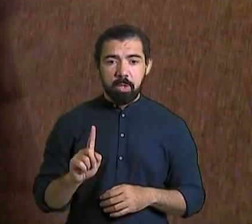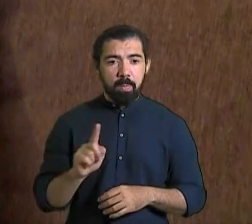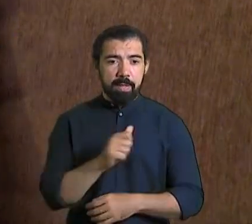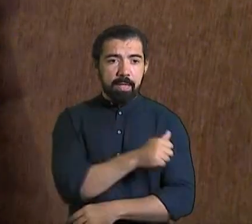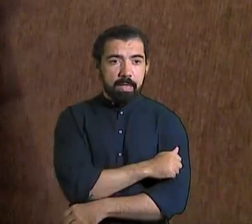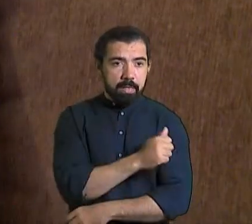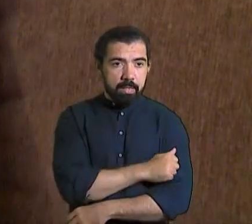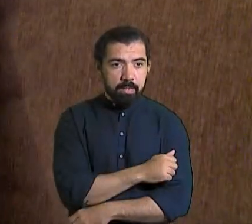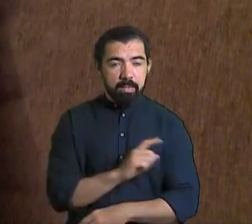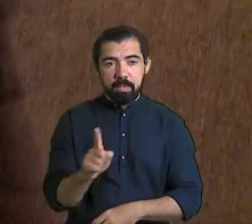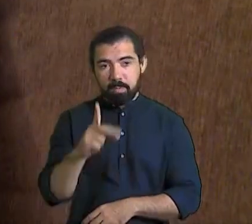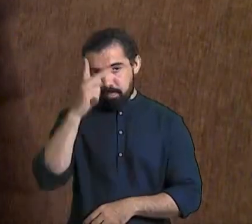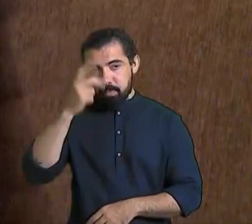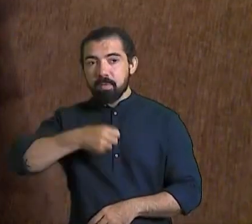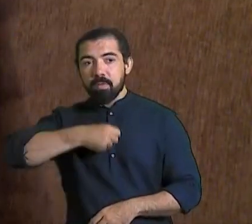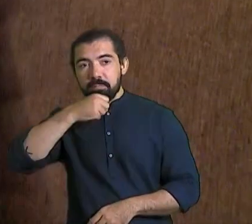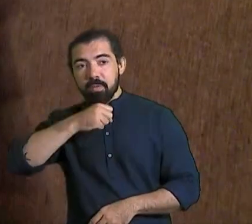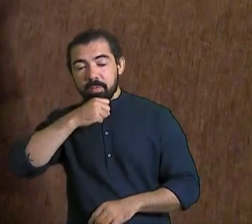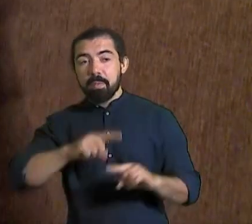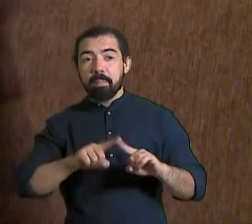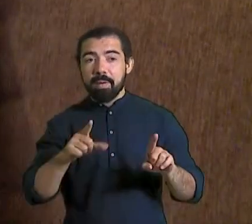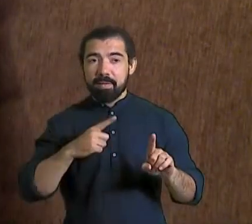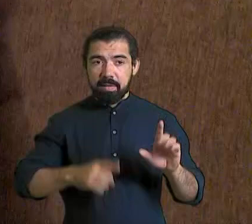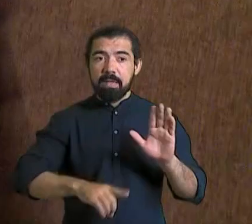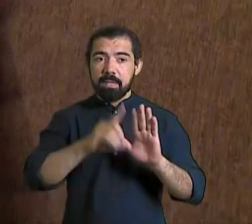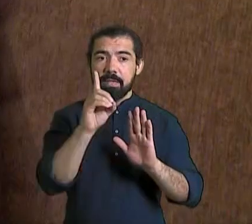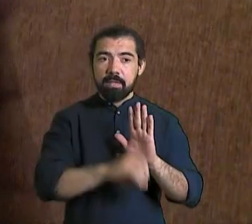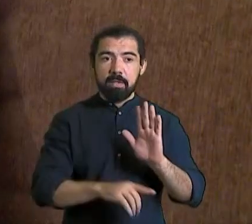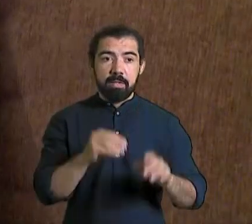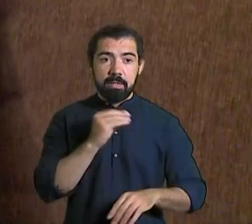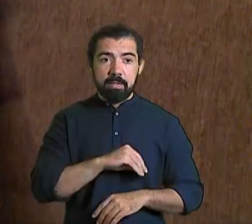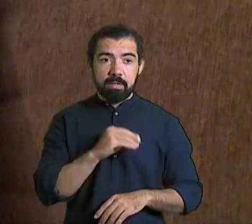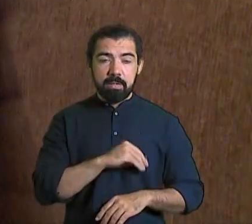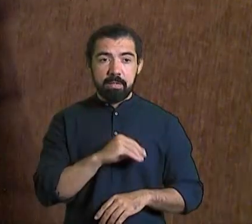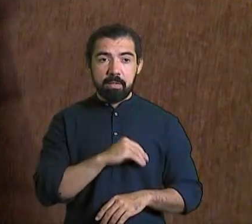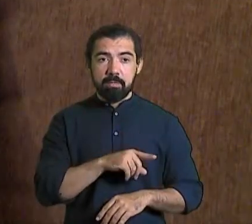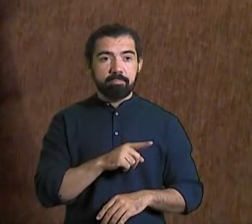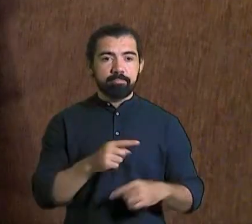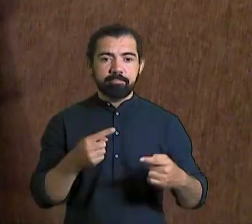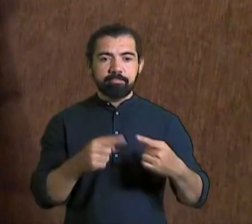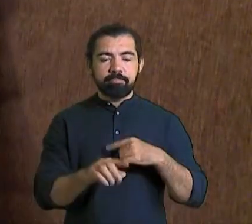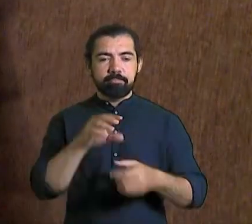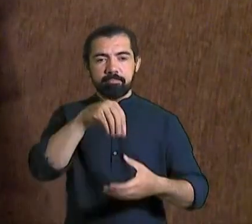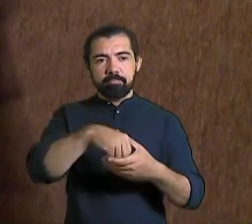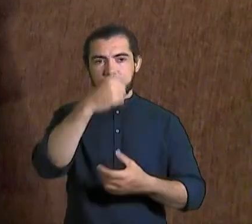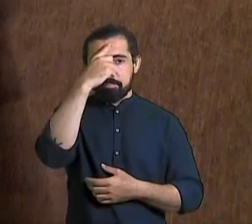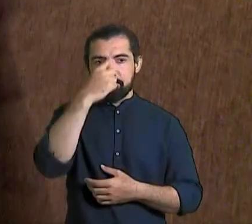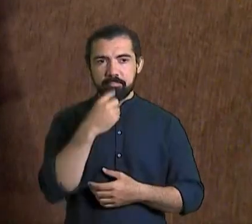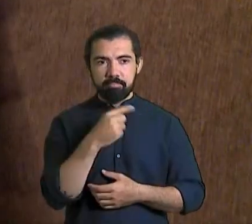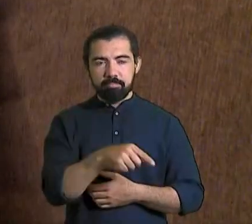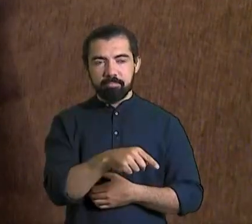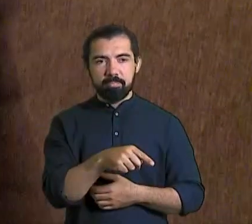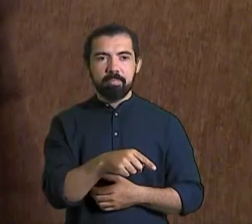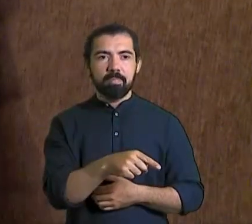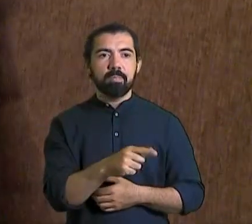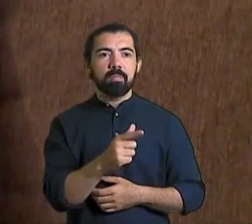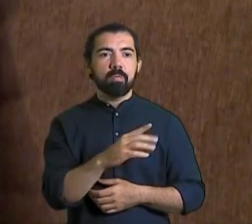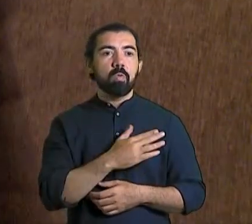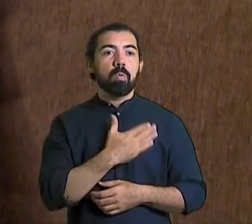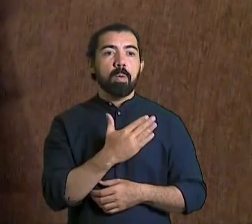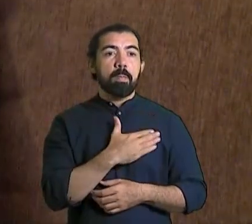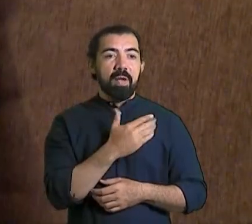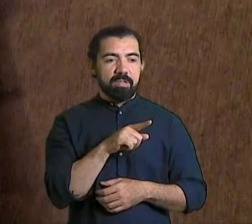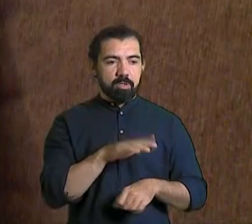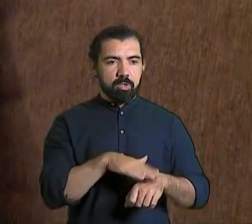estudante, nem é idoso. E que tem uma renda per capita que não se enquadra dentro da renda suficiente para ter o passe livre,